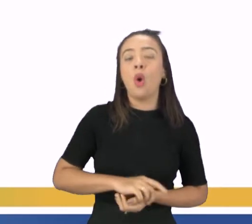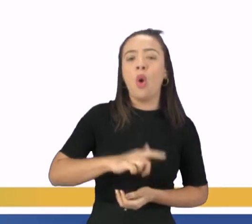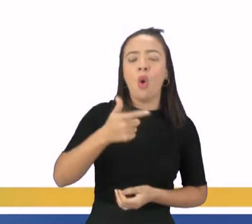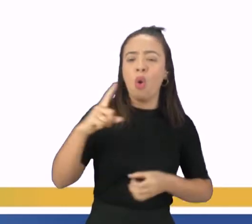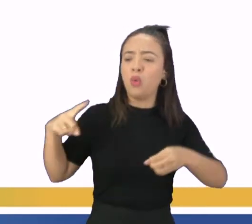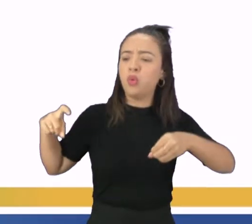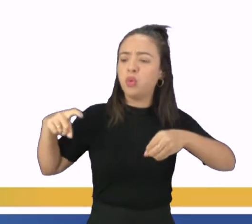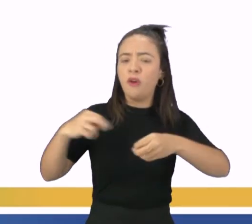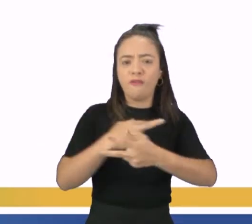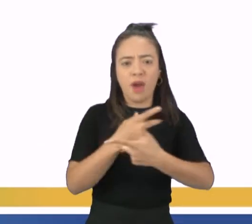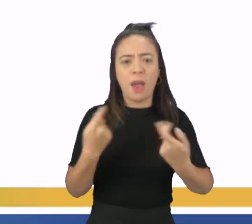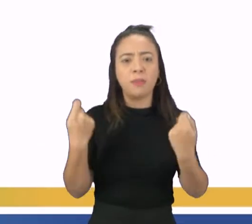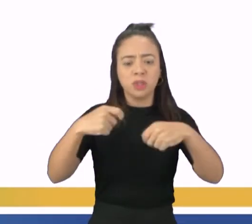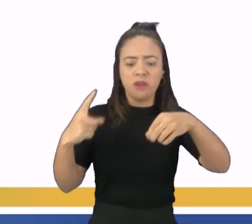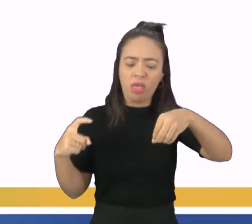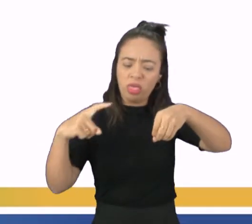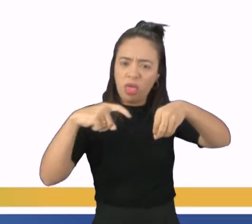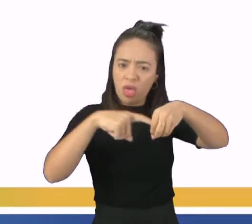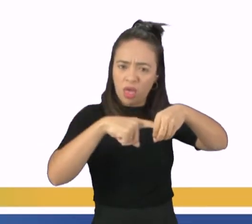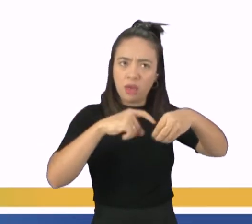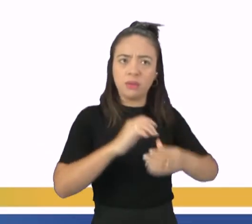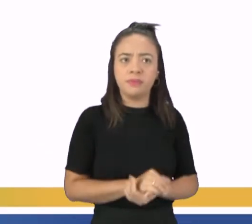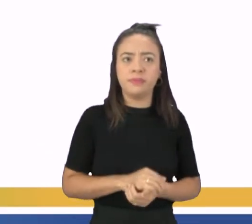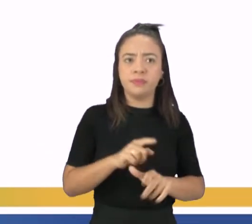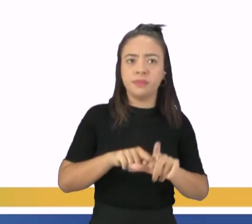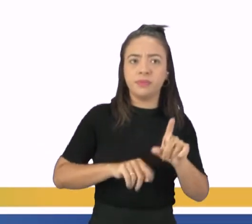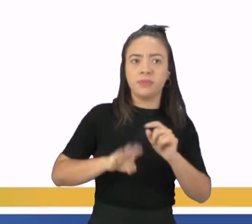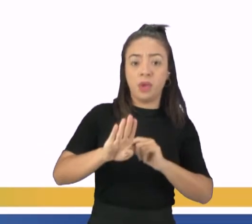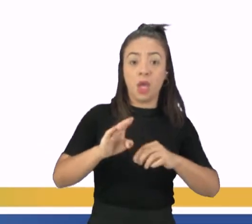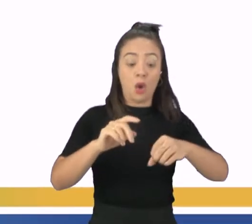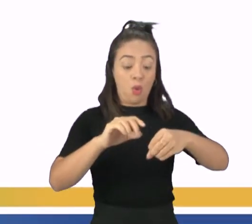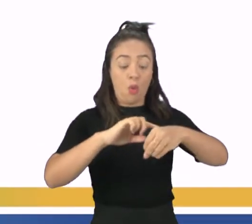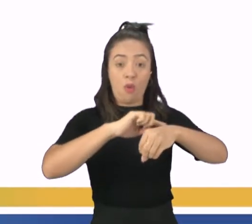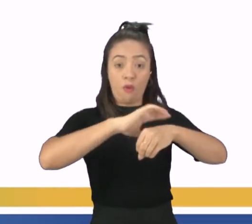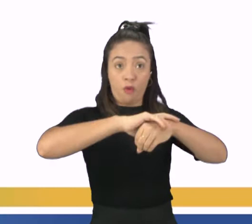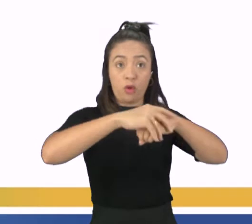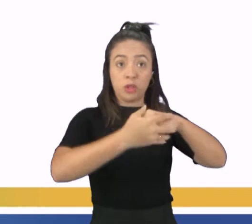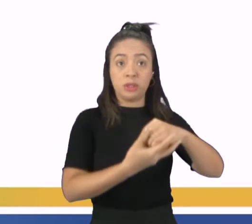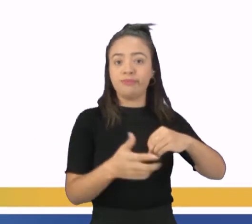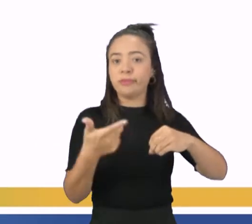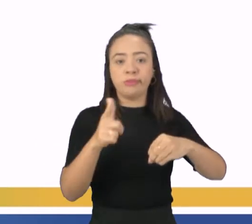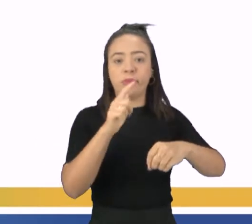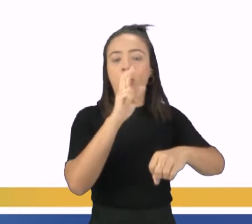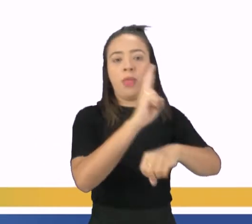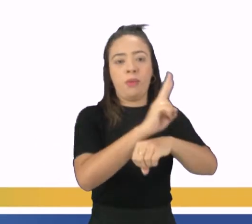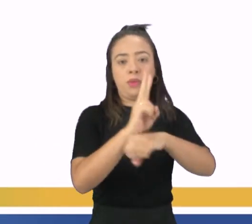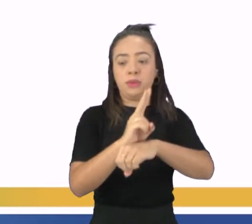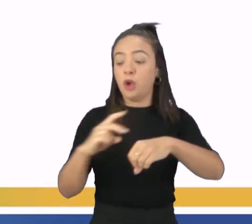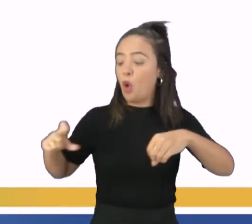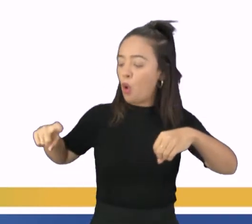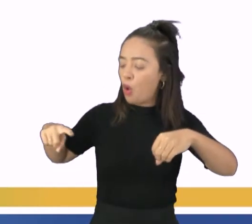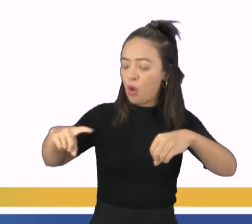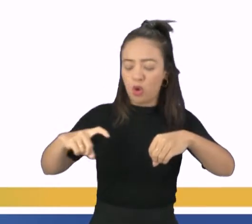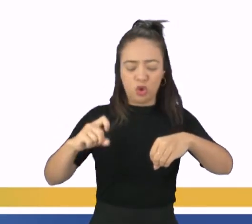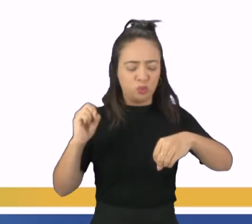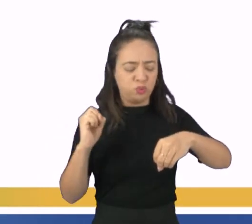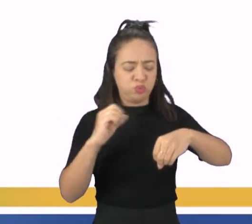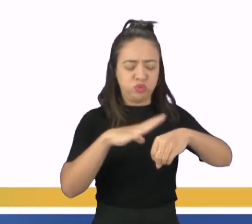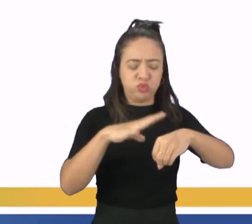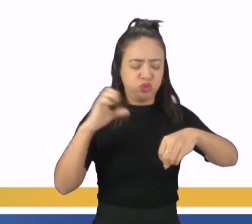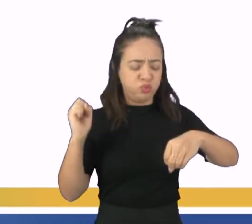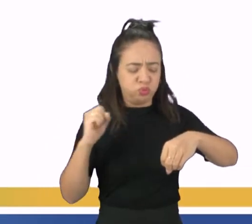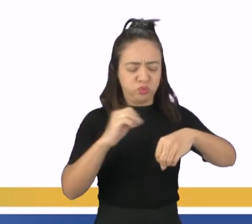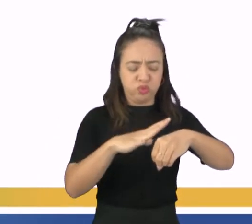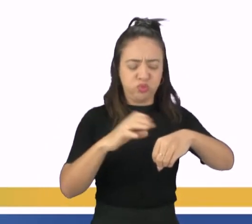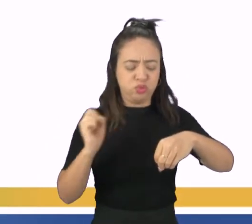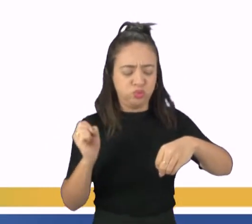o ovócito. O ovócito não possui camadas de proteção. O espermatozoide lança enzimas que ajudam na